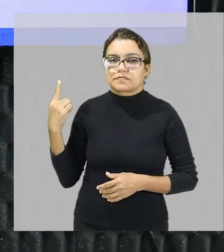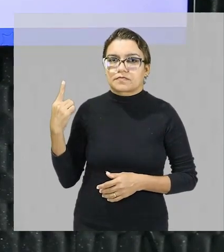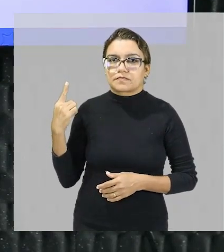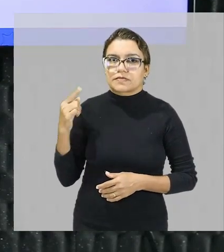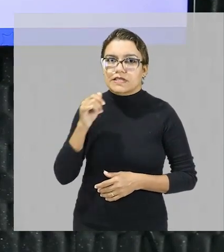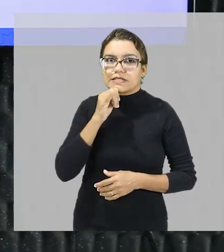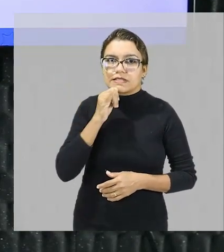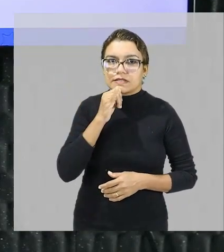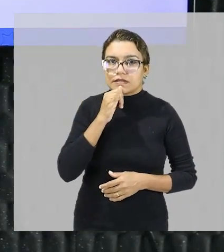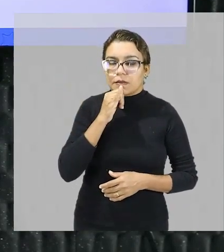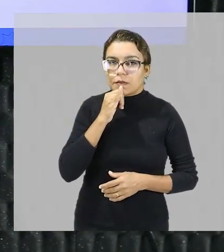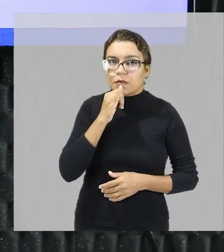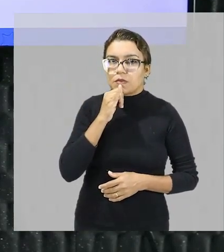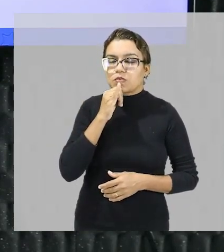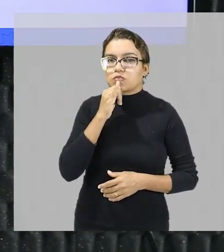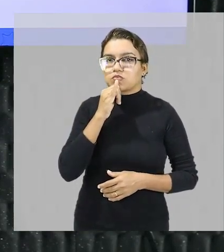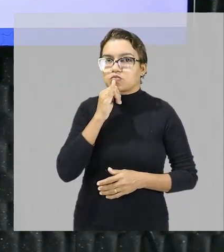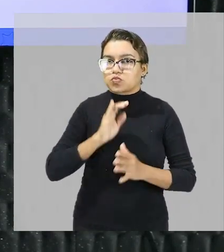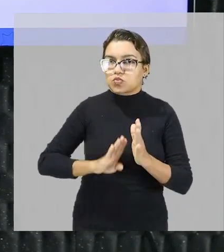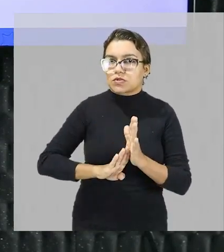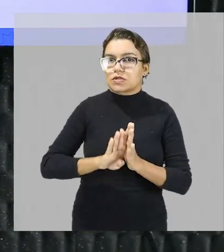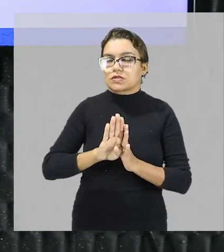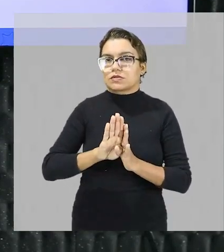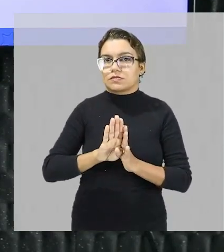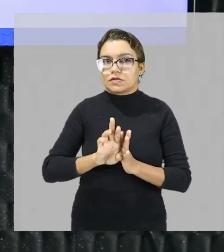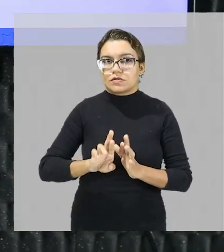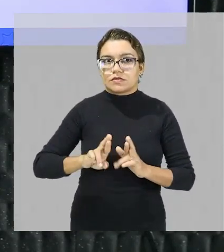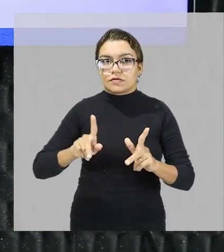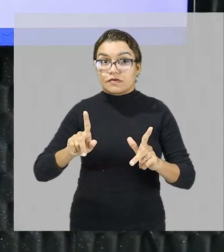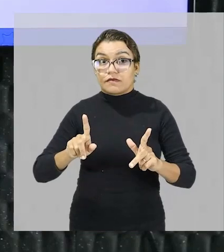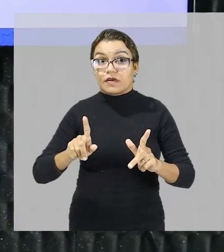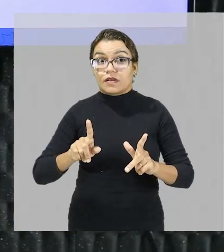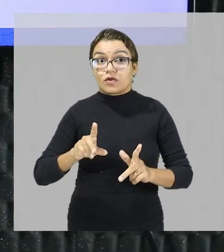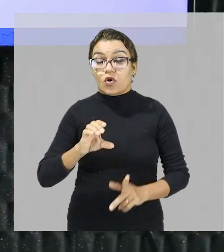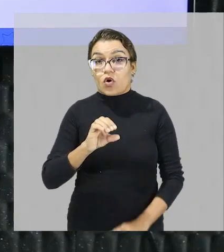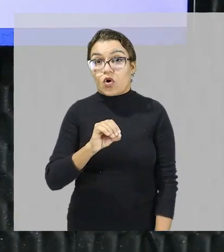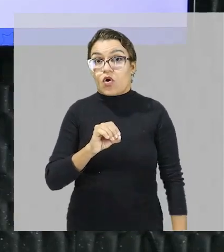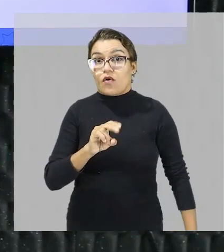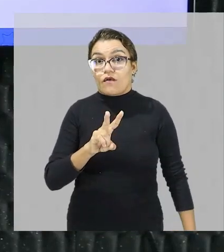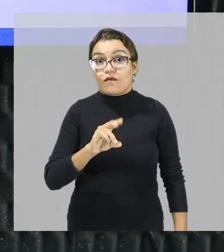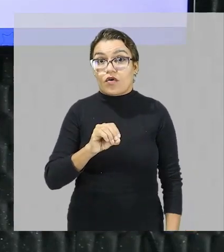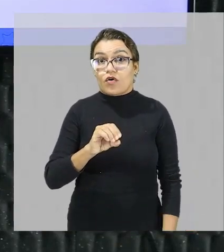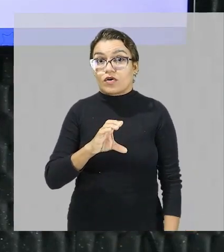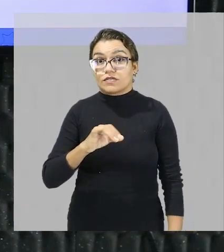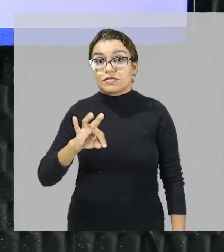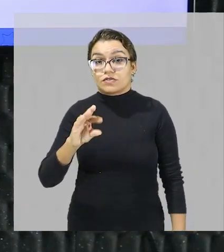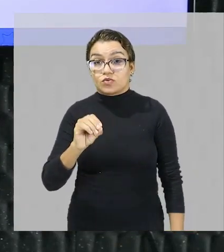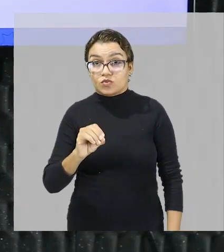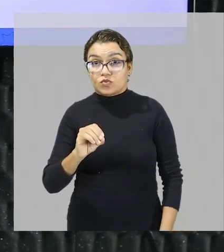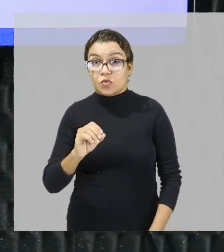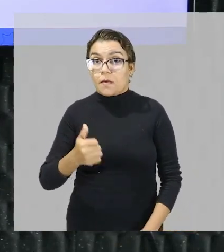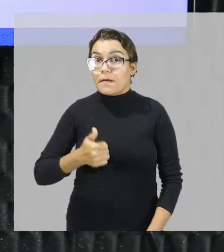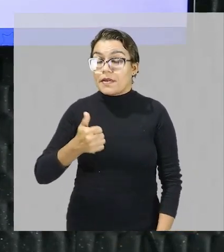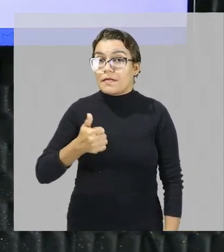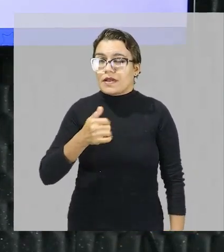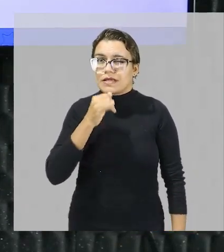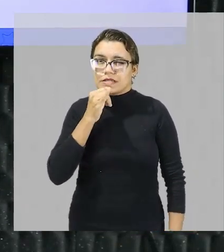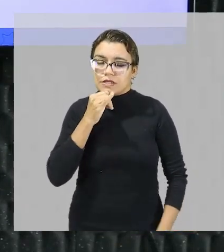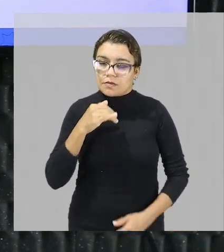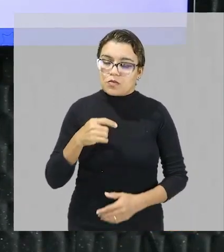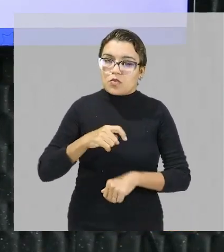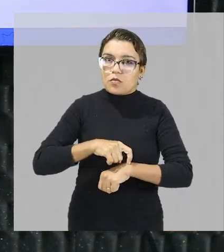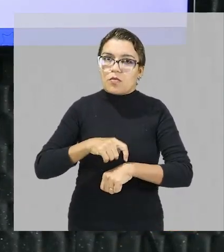o crescimento, diferenciação do ovócito primário. Porque o que é o ovócito primário? No processo de